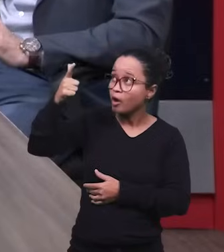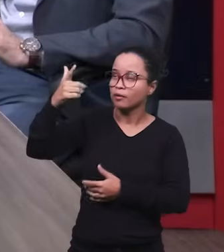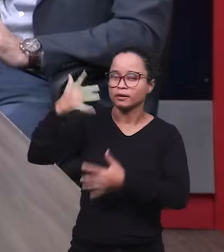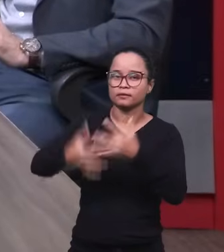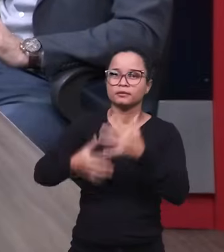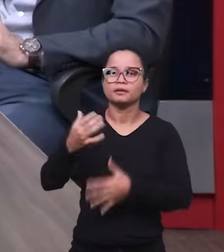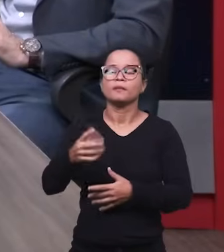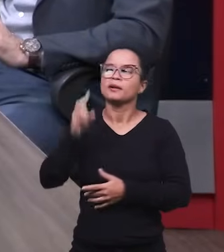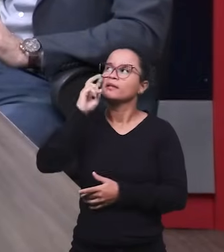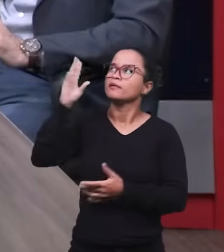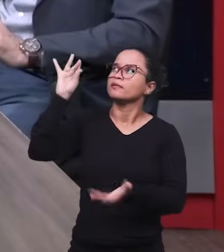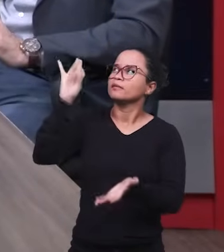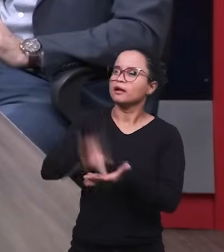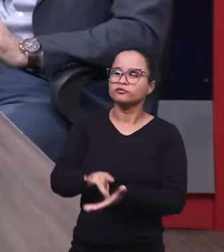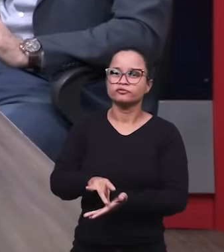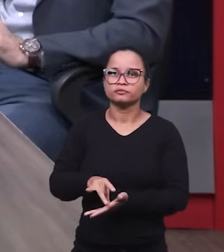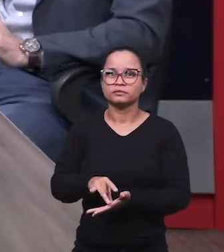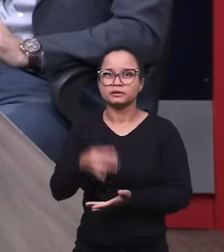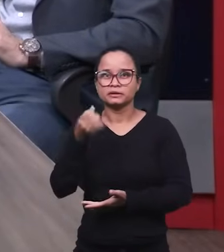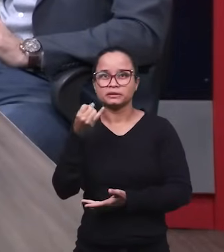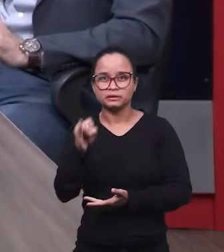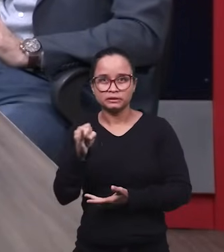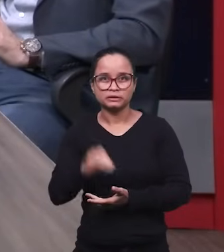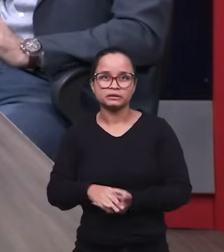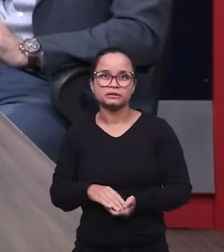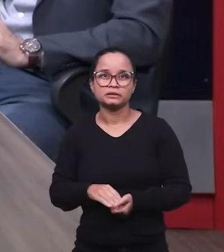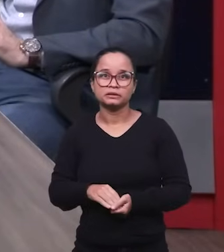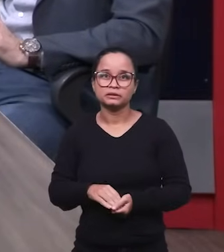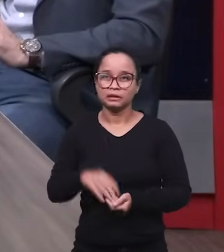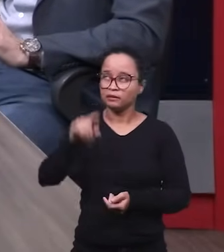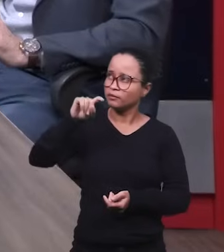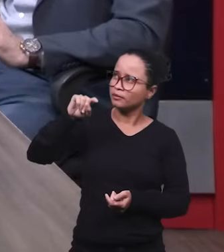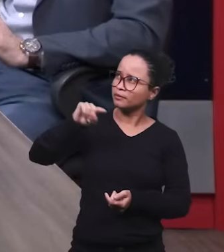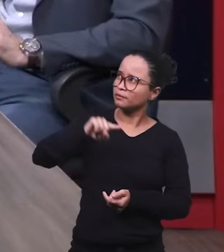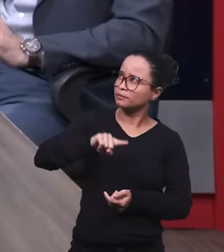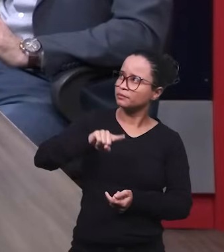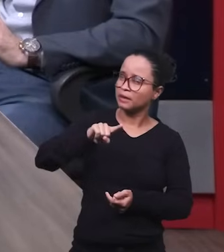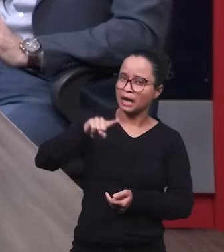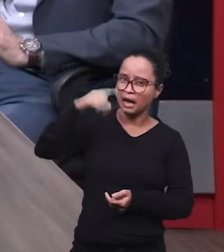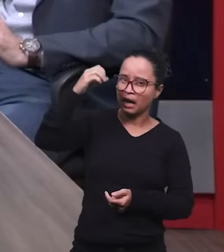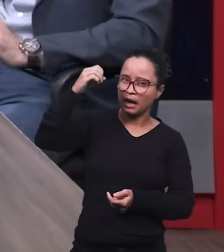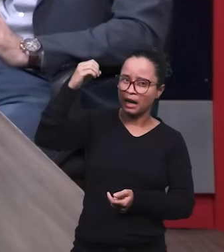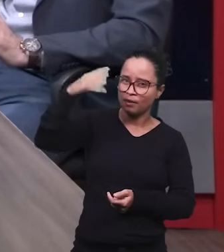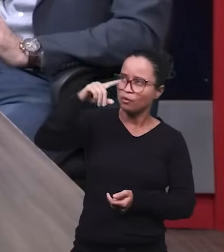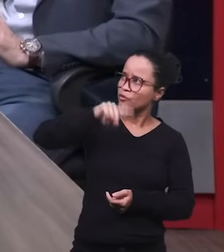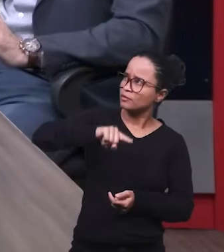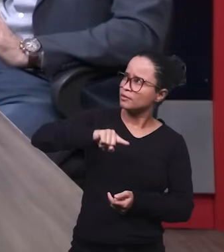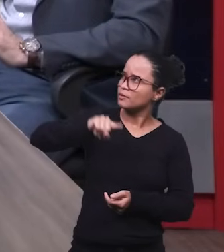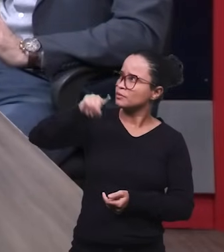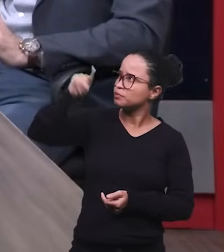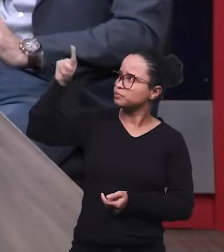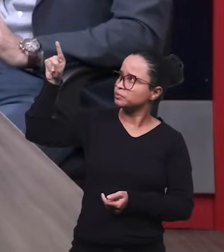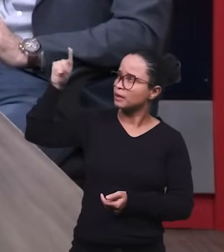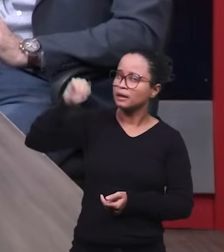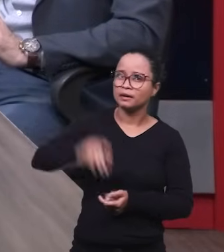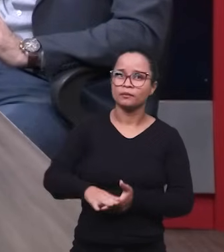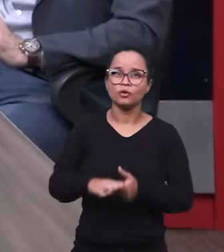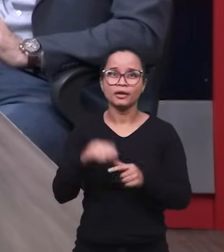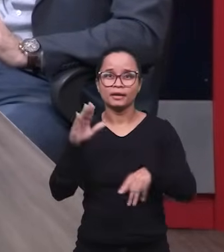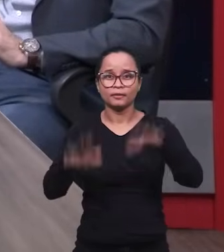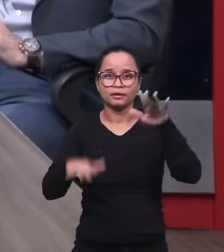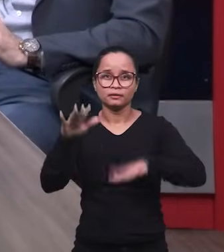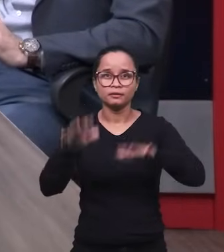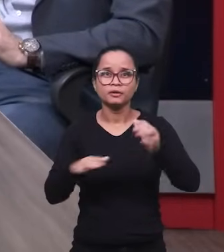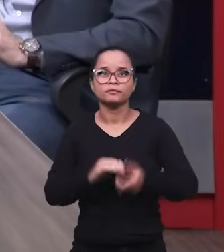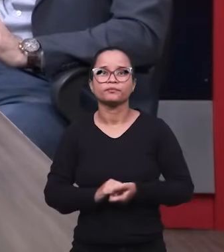ver realmente se ela fazia curva. A luz que ele enxergava para a questão